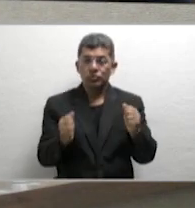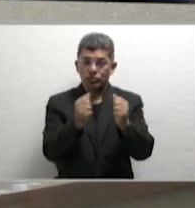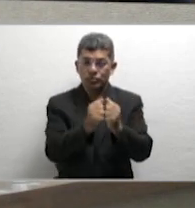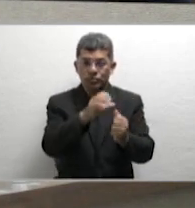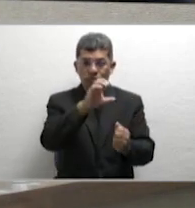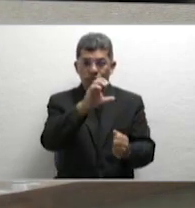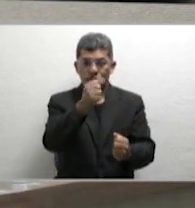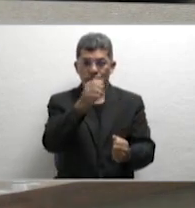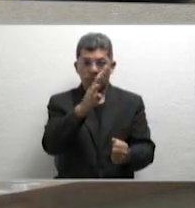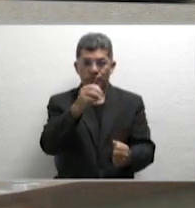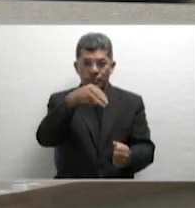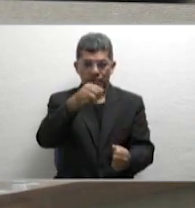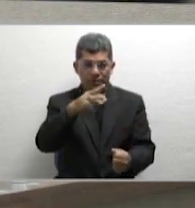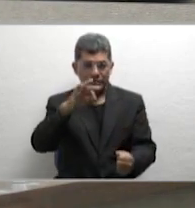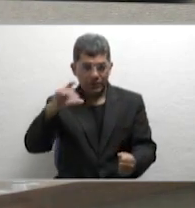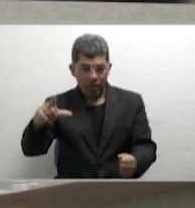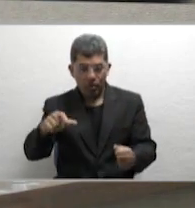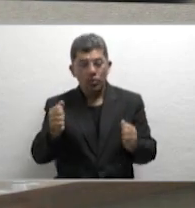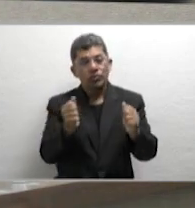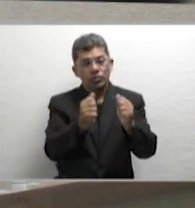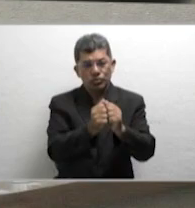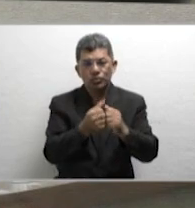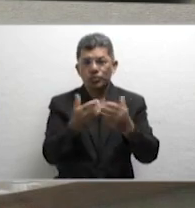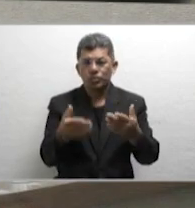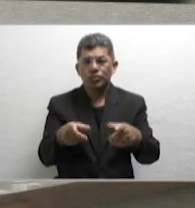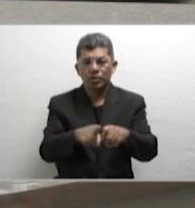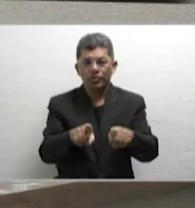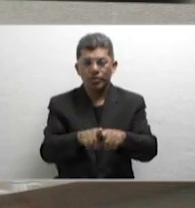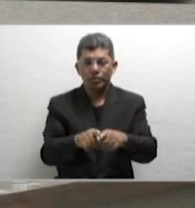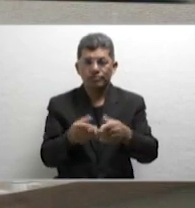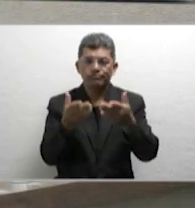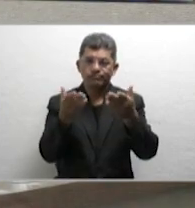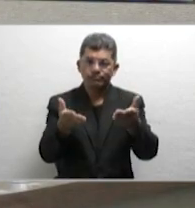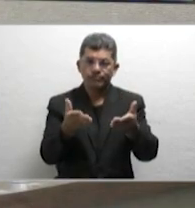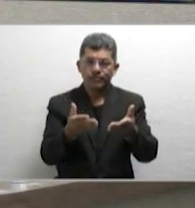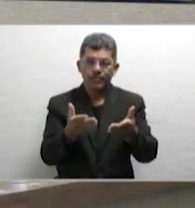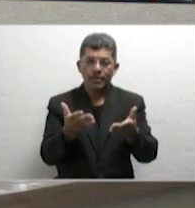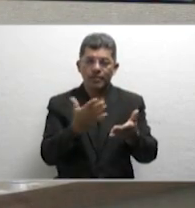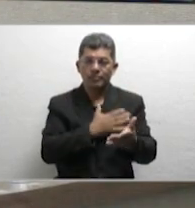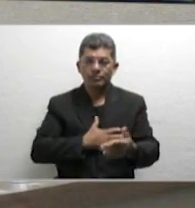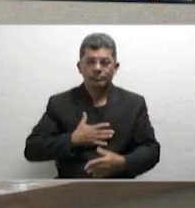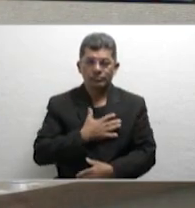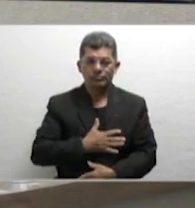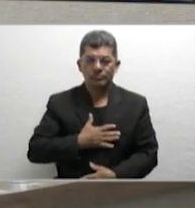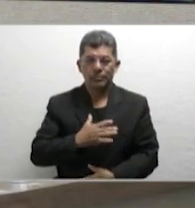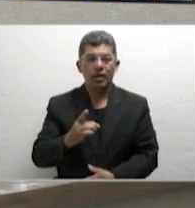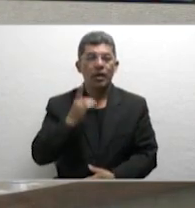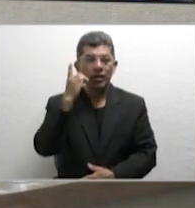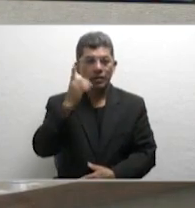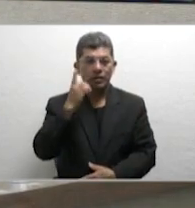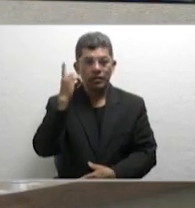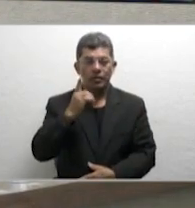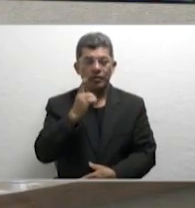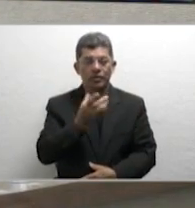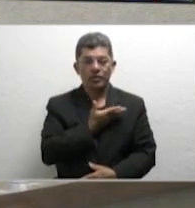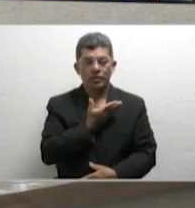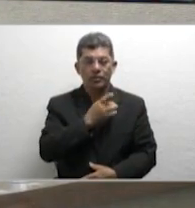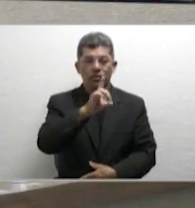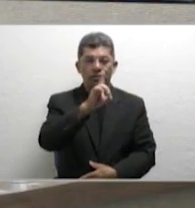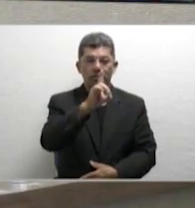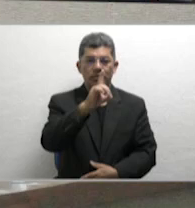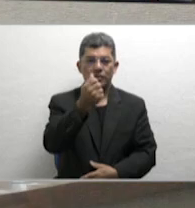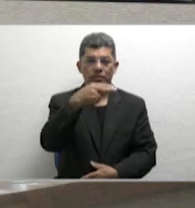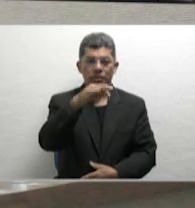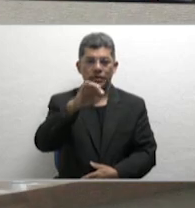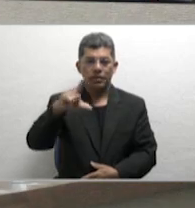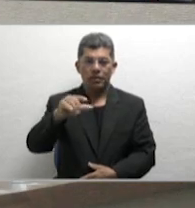cabo Maciel, juntamente com o nosso querido deputado e amigo Daniel Almeida,